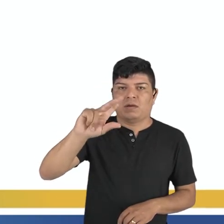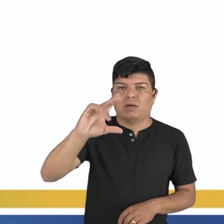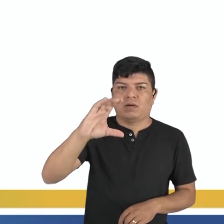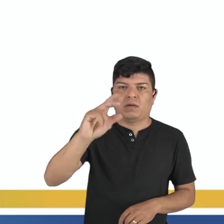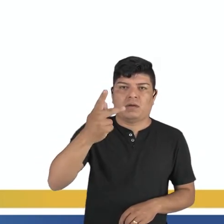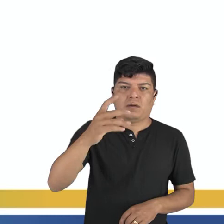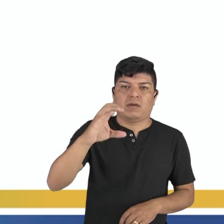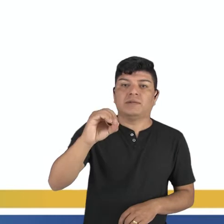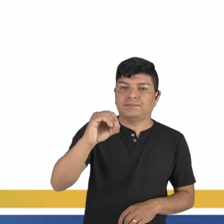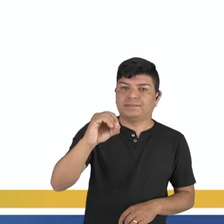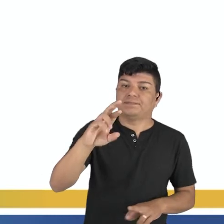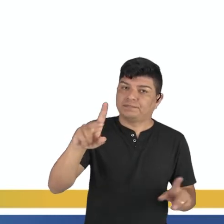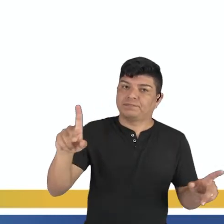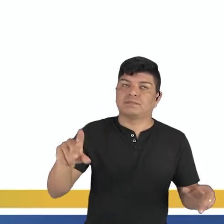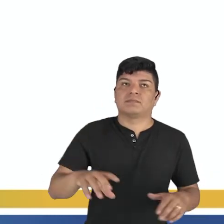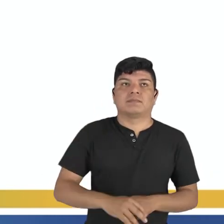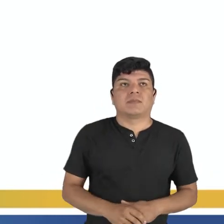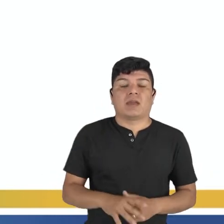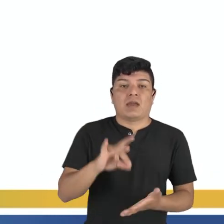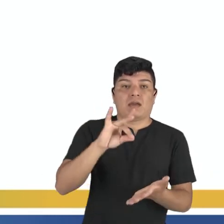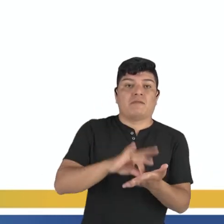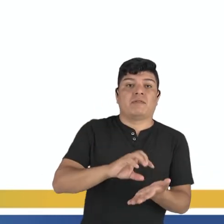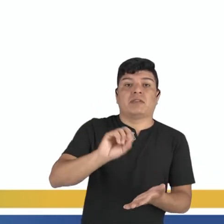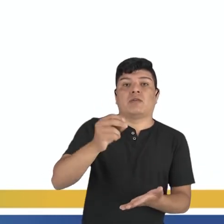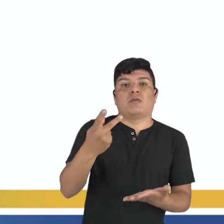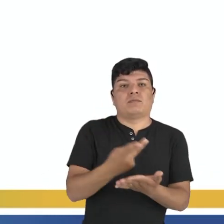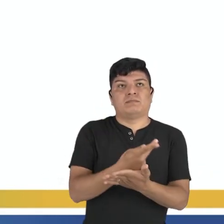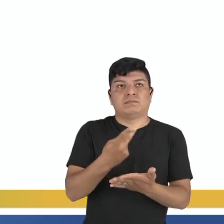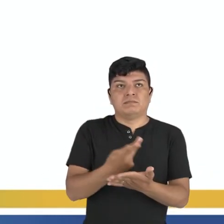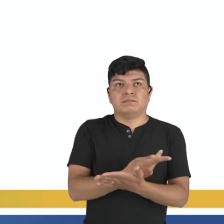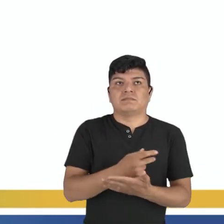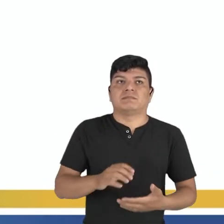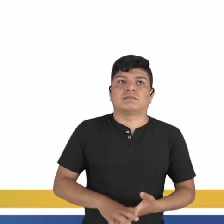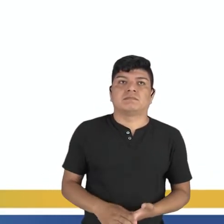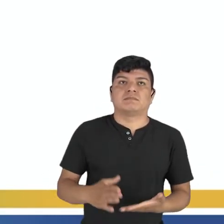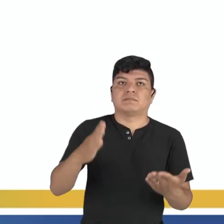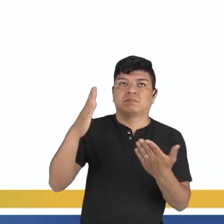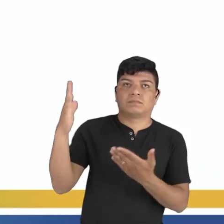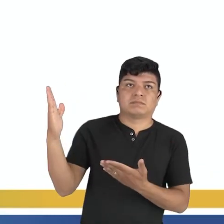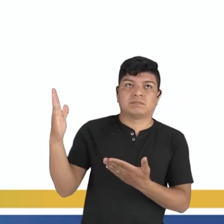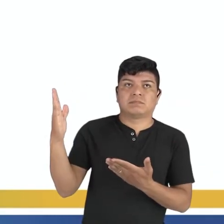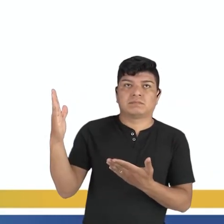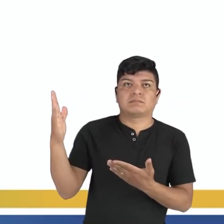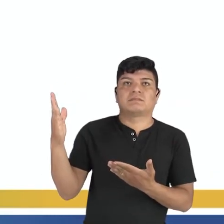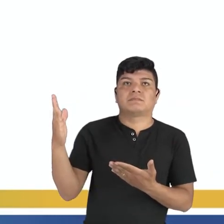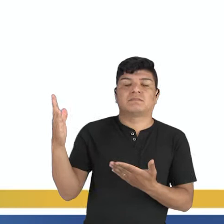Então vamos lá, atividade prática. Verdadeiro ou falso? El locro carretera num prato típico de Peru?